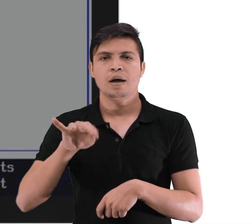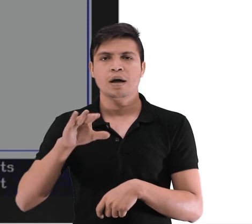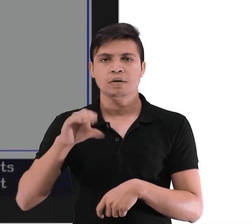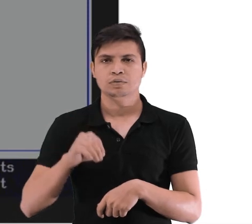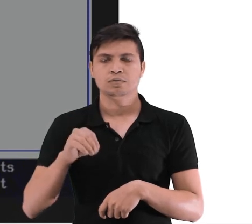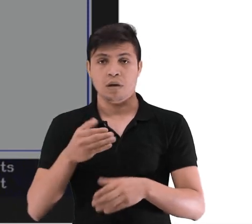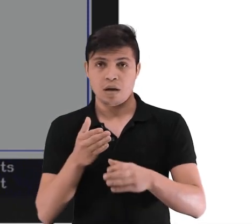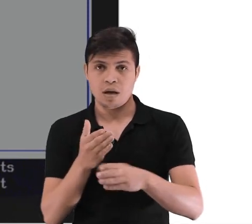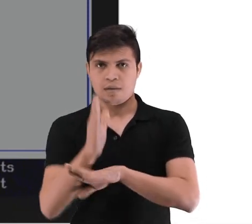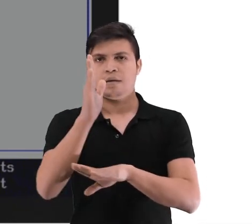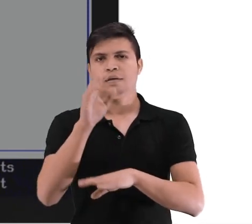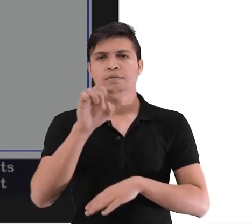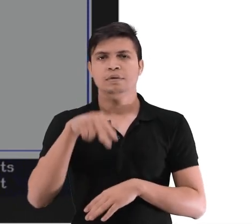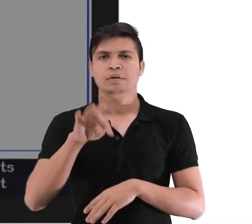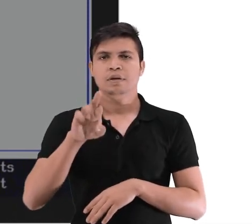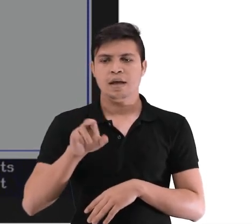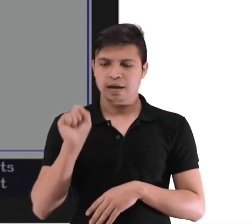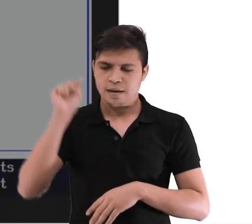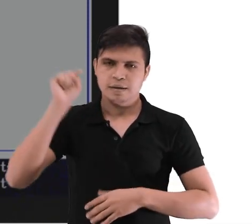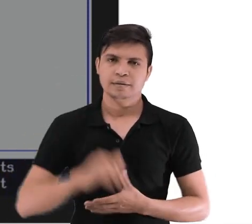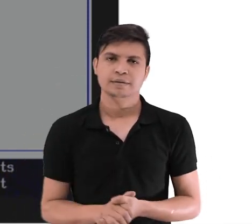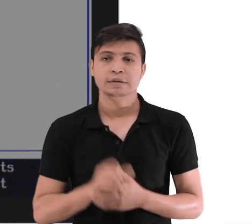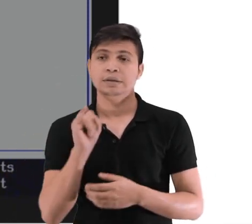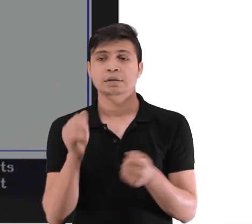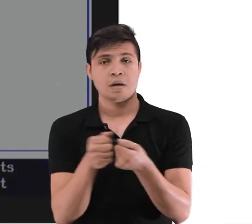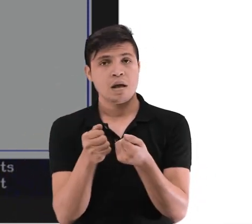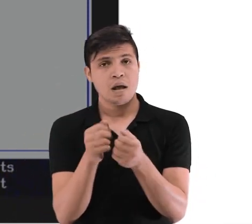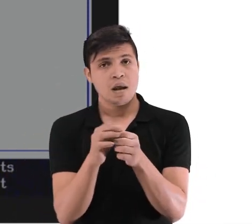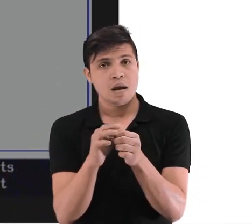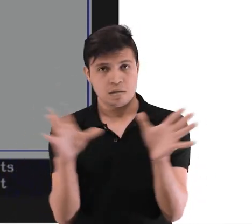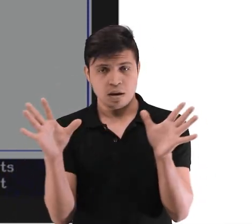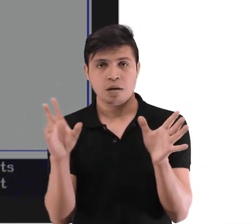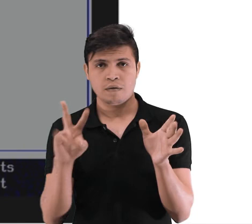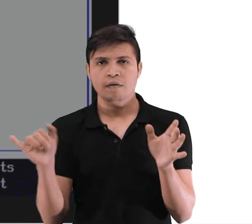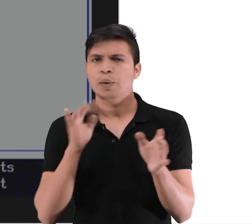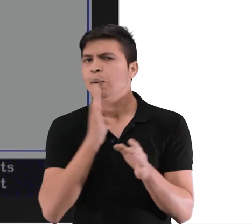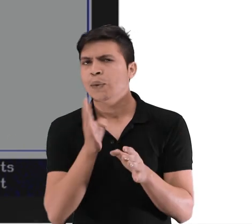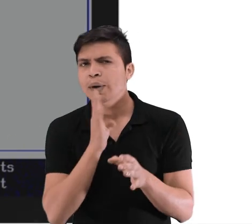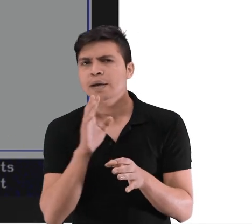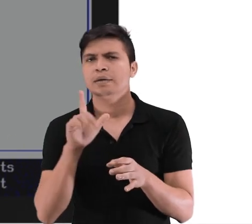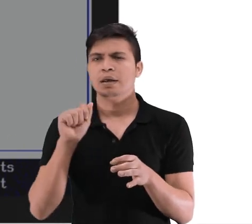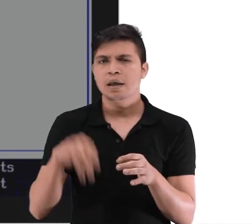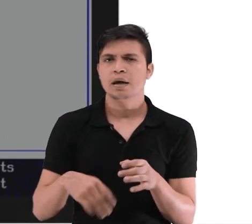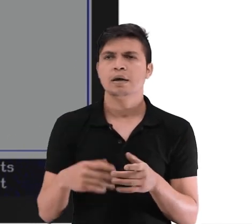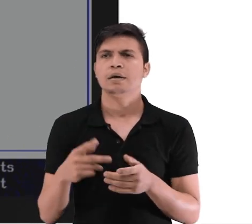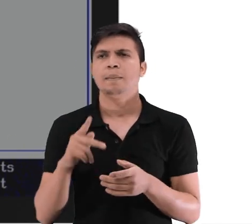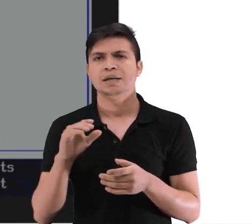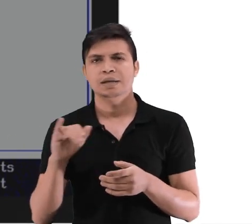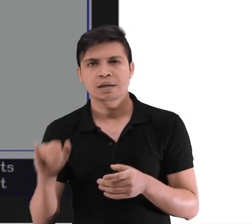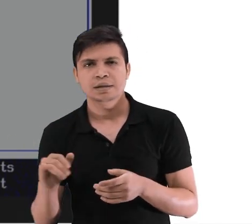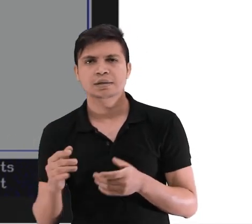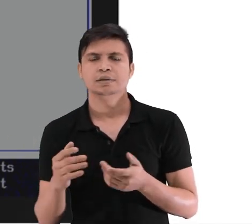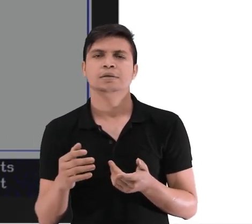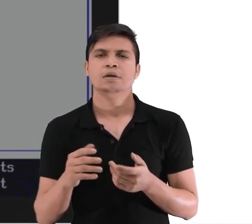entrar. No caso, quando ligar, ele vai reconhecer automaticamente a parte da LAN, PCI, serial e essas